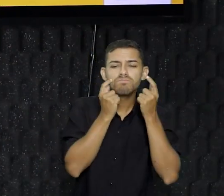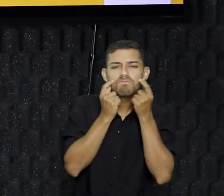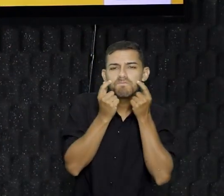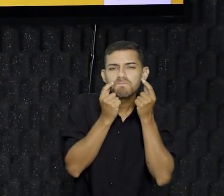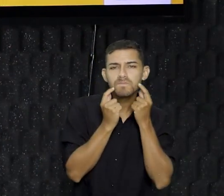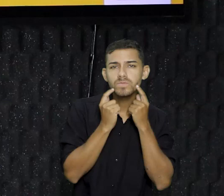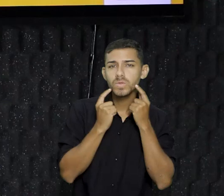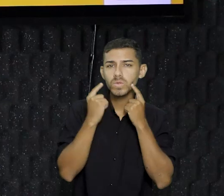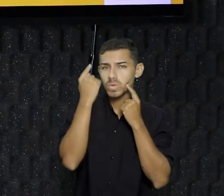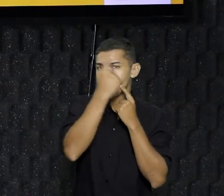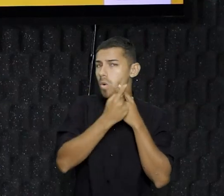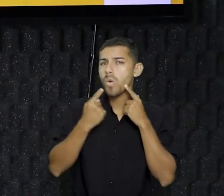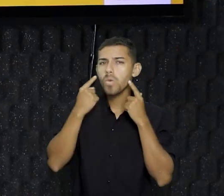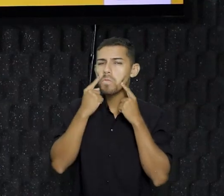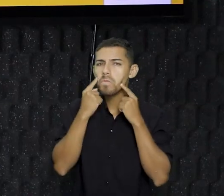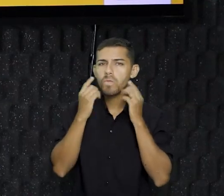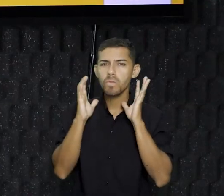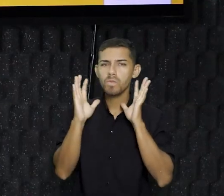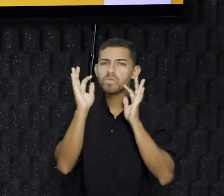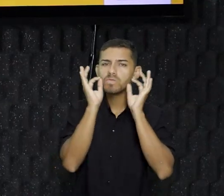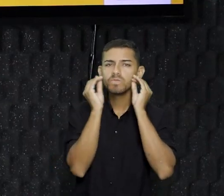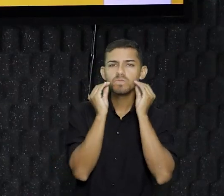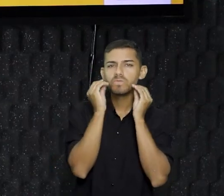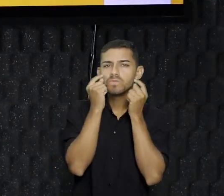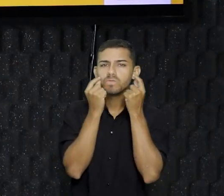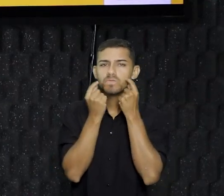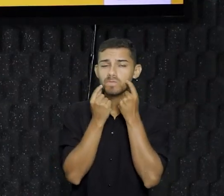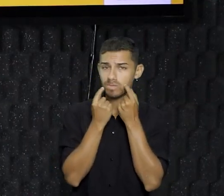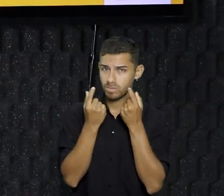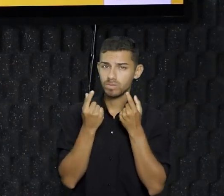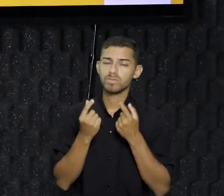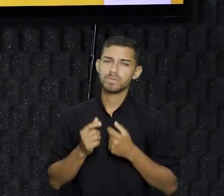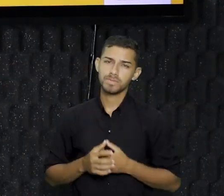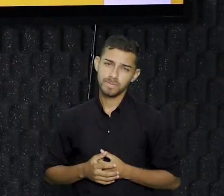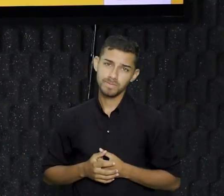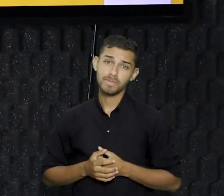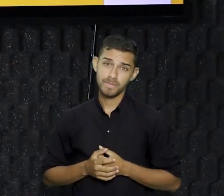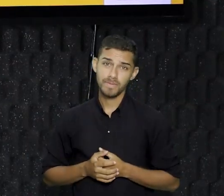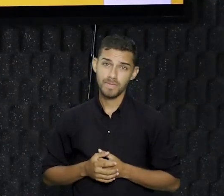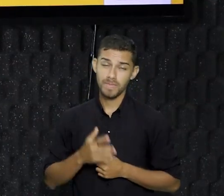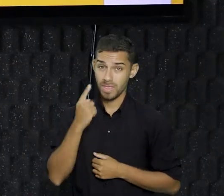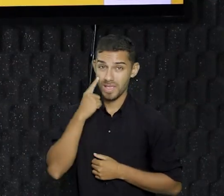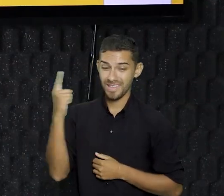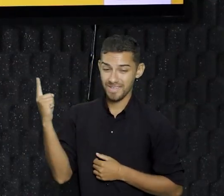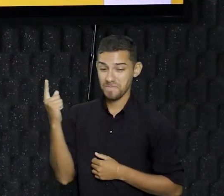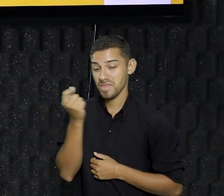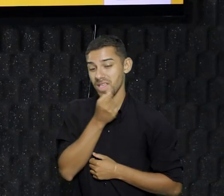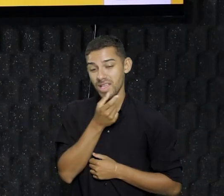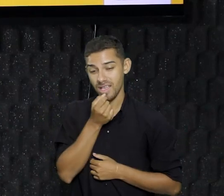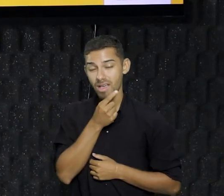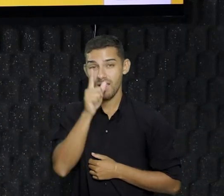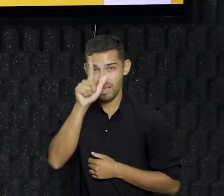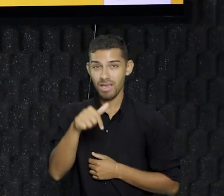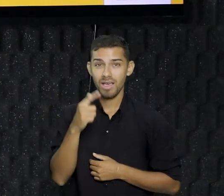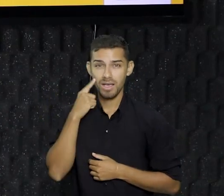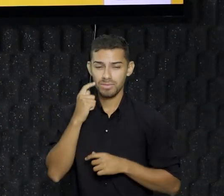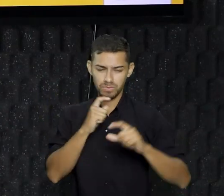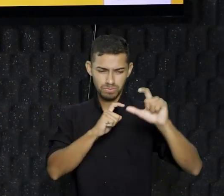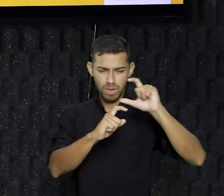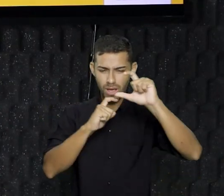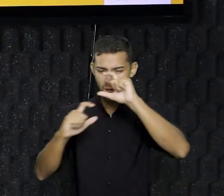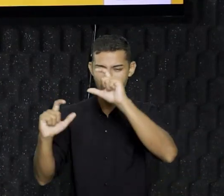dela tem o rosto é bem marcado de rugas e por isso saiu dessa forma dá uma tirinha de humor né uma tirinha de